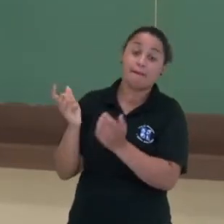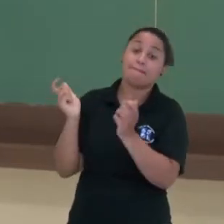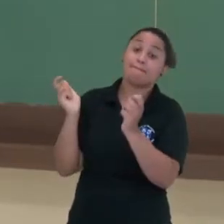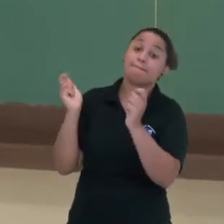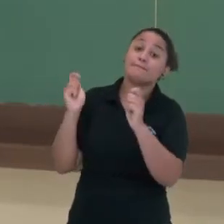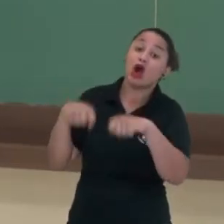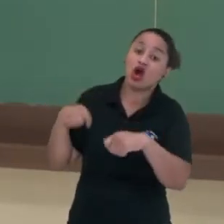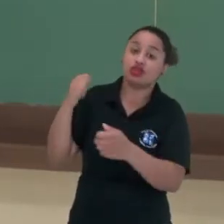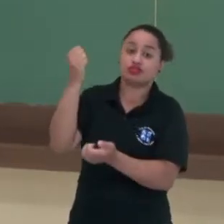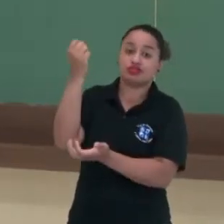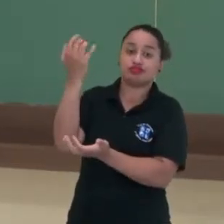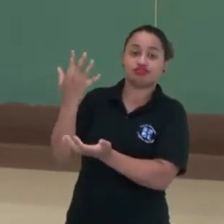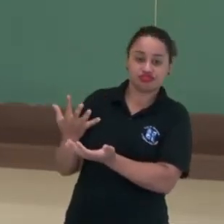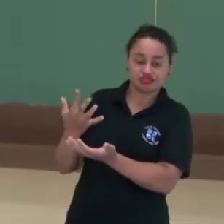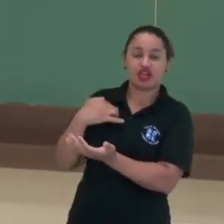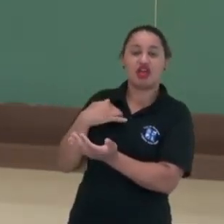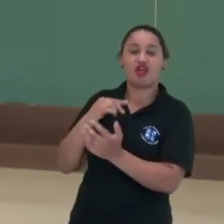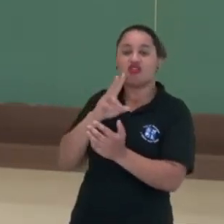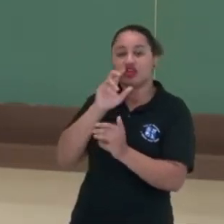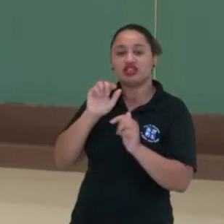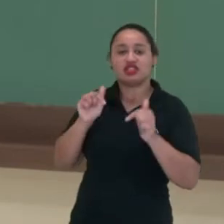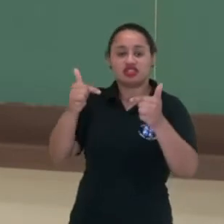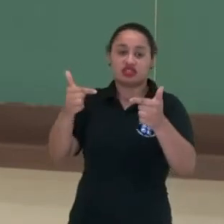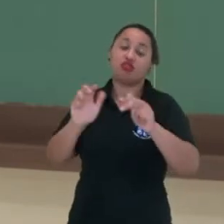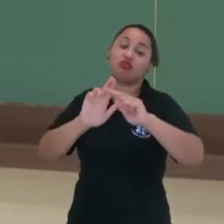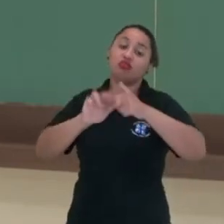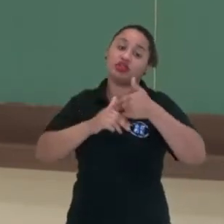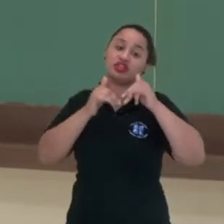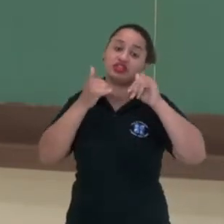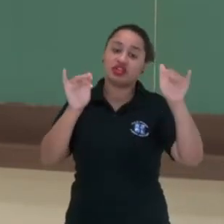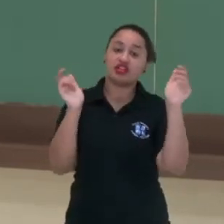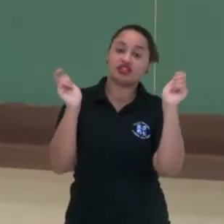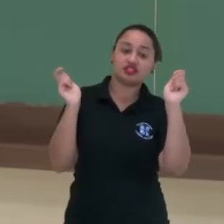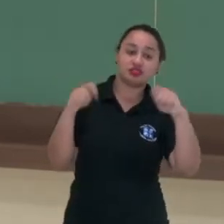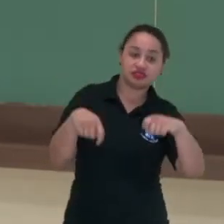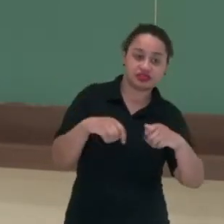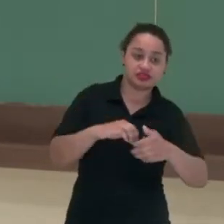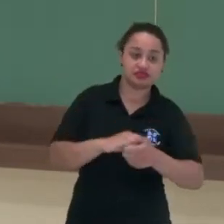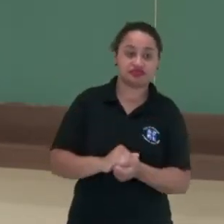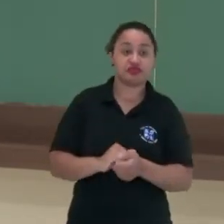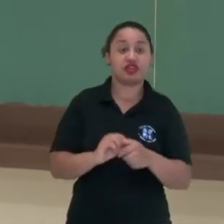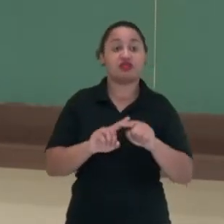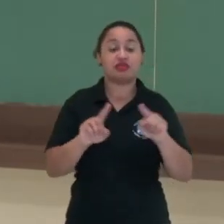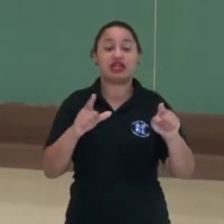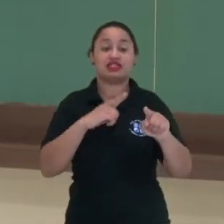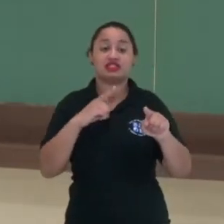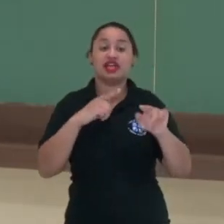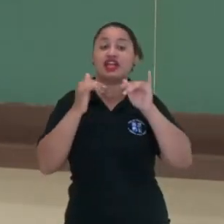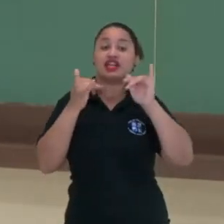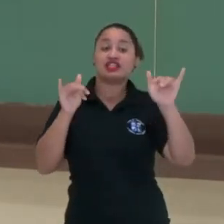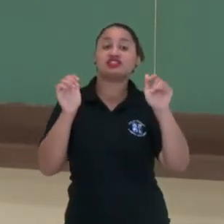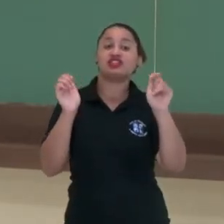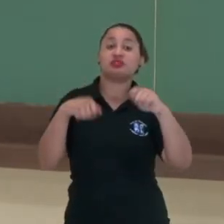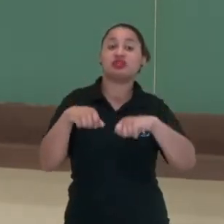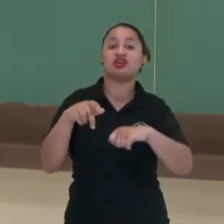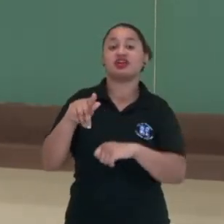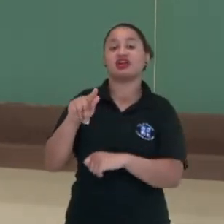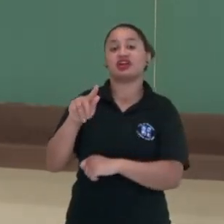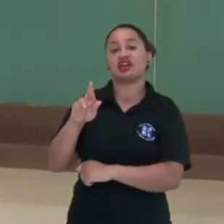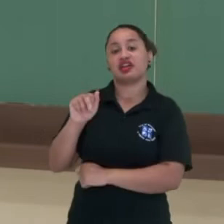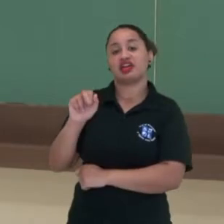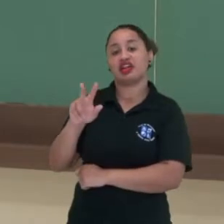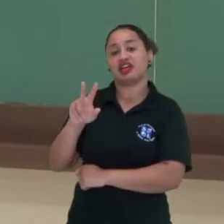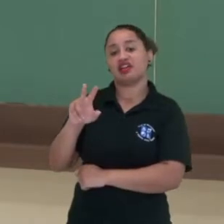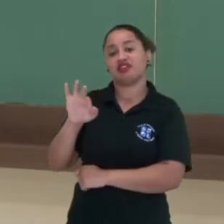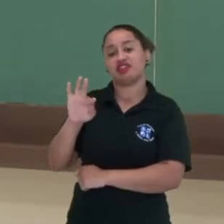gerar uma ação, que é cair. Por isso que é energia potencial. Agora, a energia potencial gravitacional. A